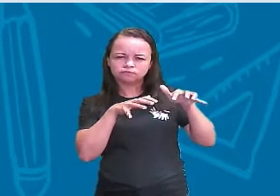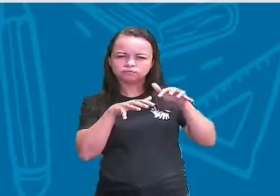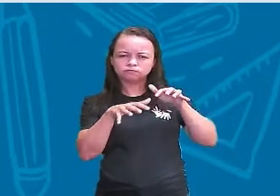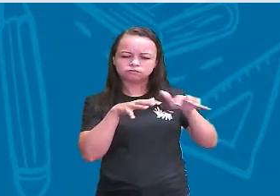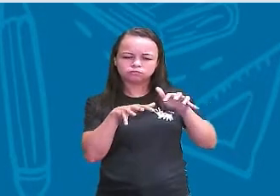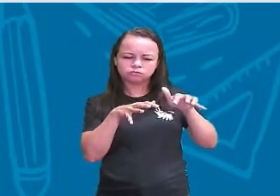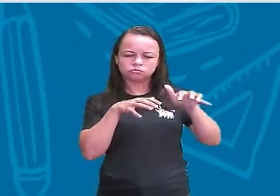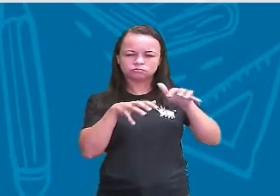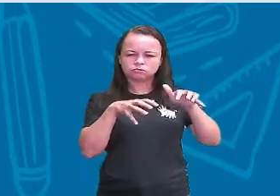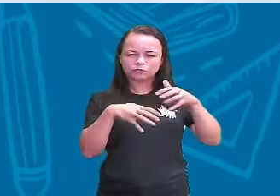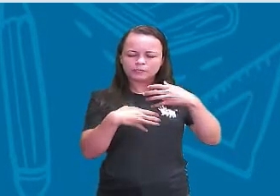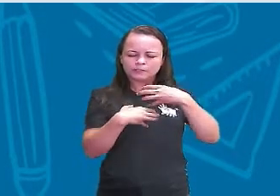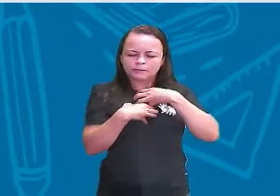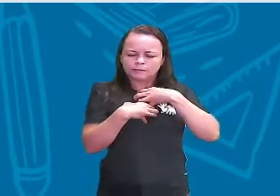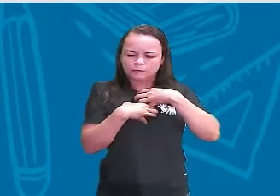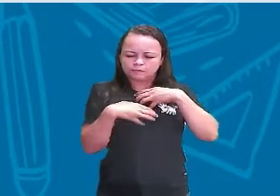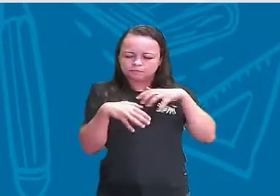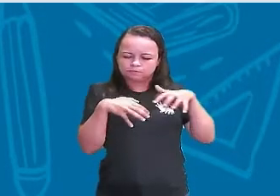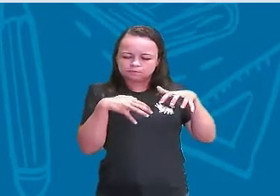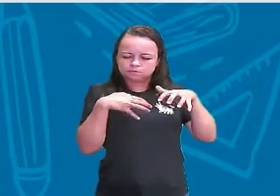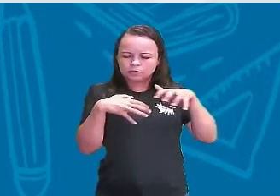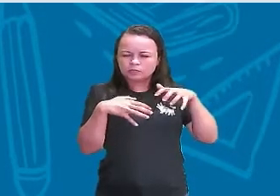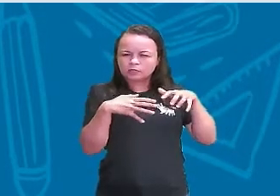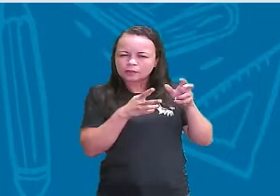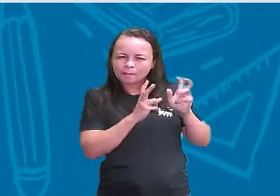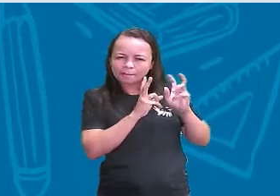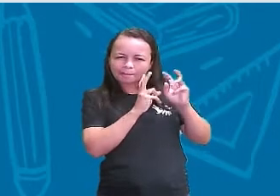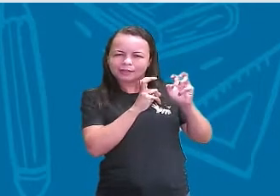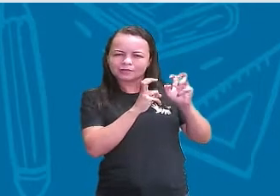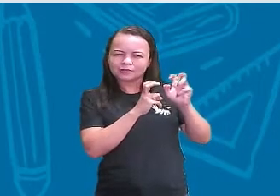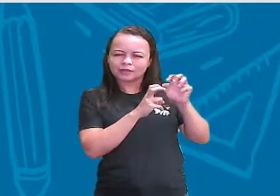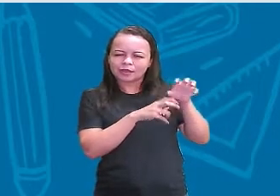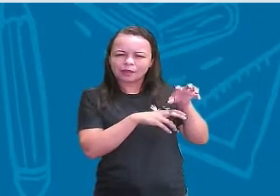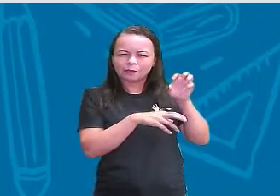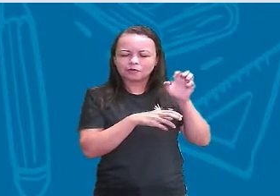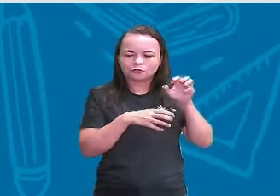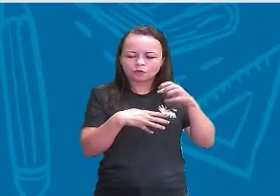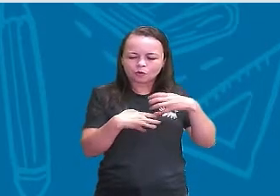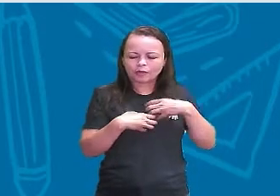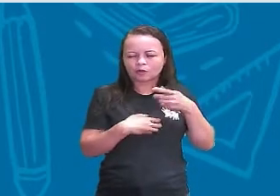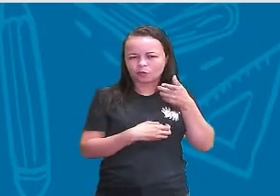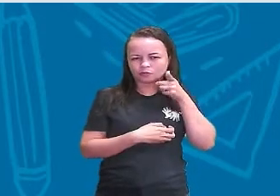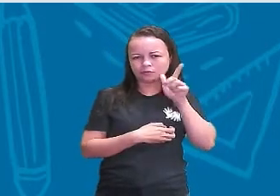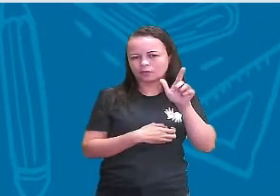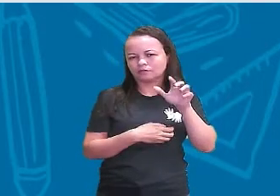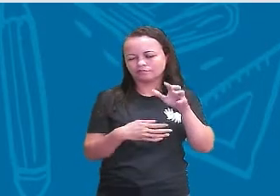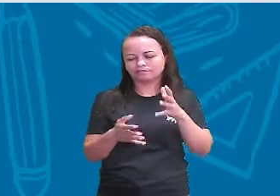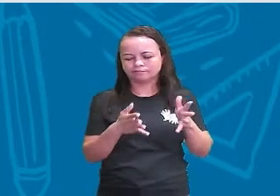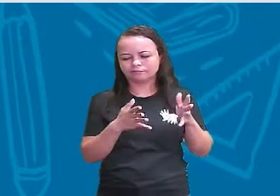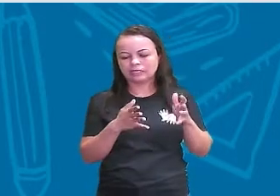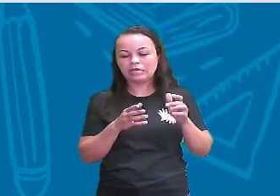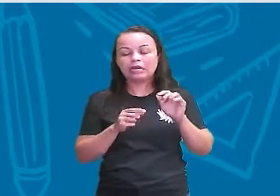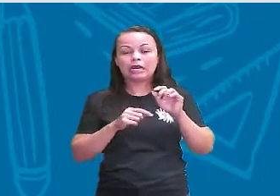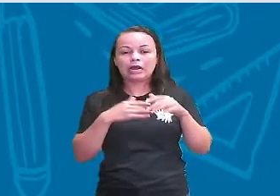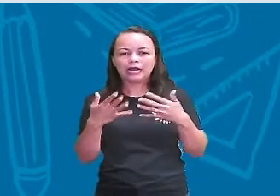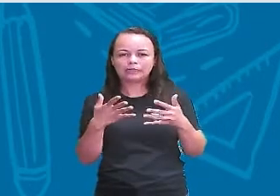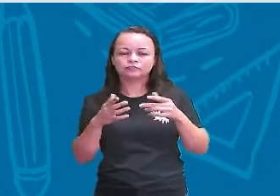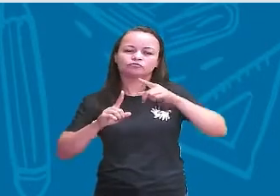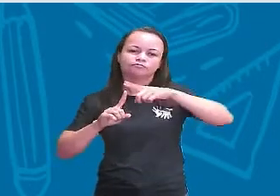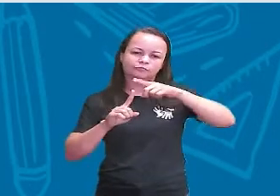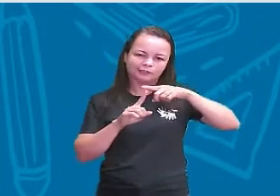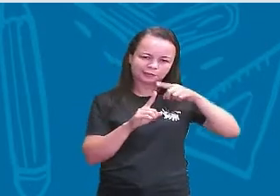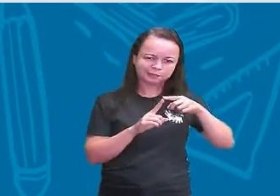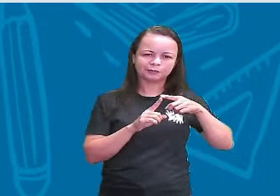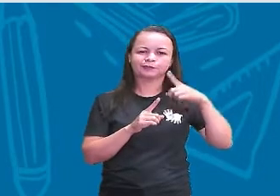tem, quando a gente percebe os sons, que a gente vai conseguir escutar, tá certo? Os diferentes tipos de